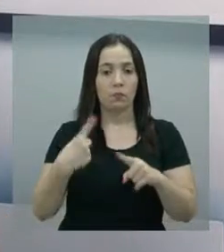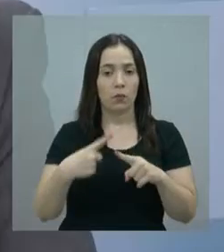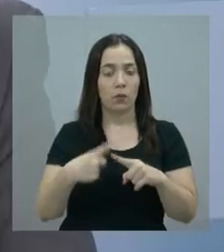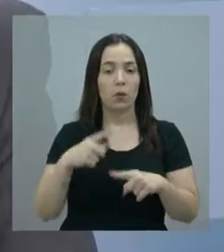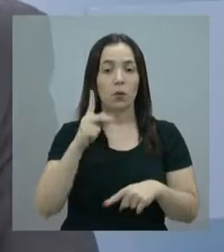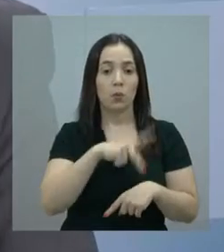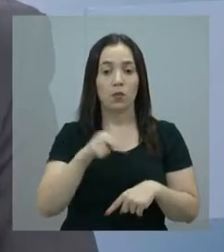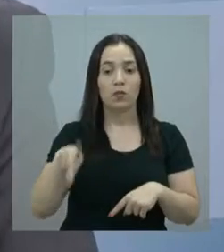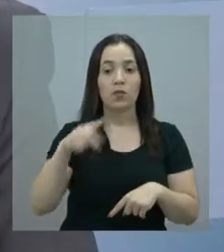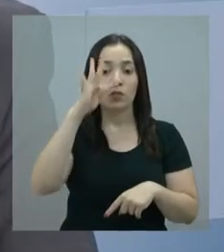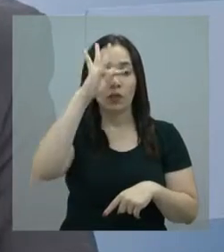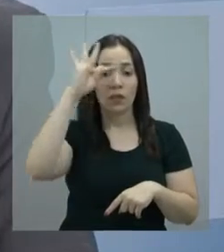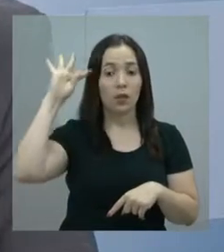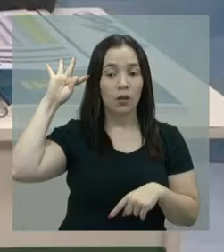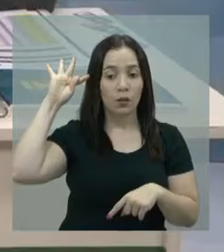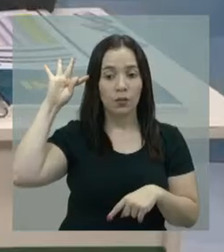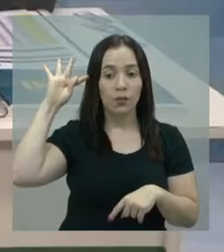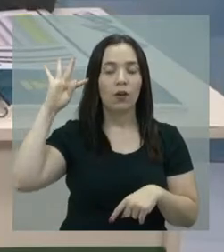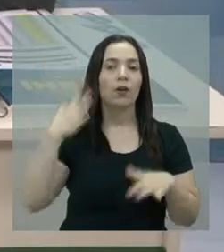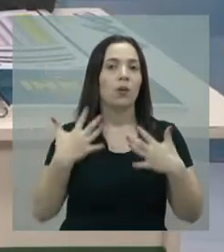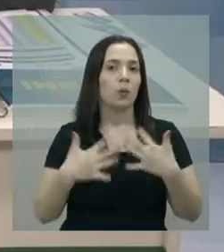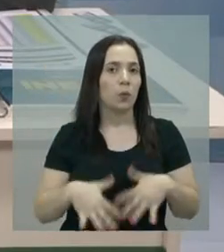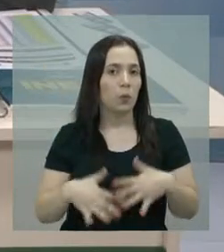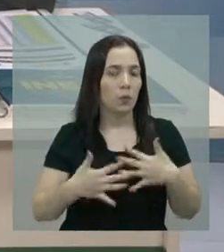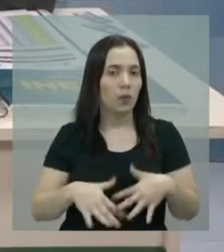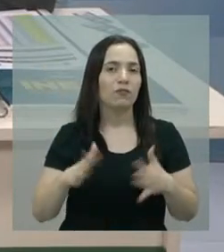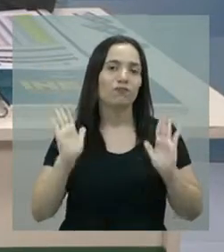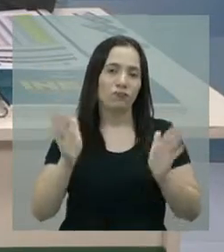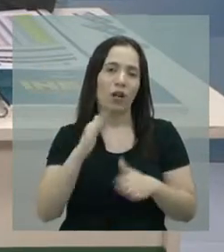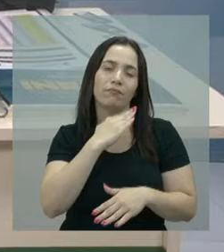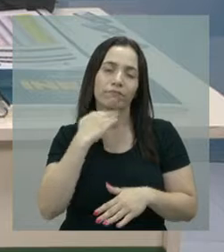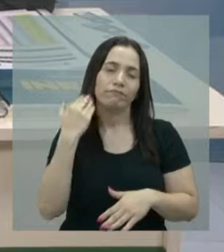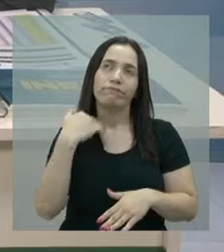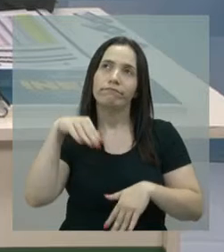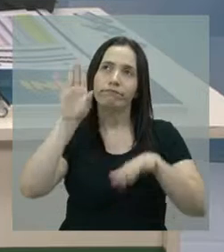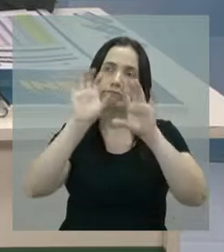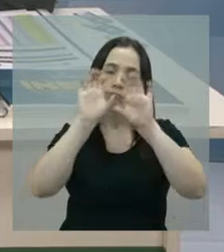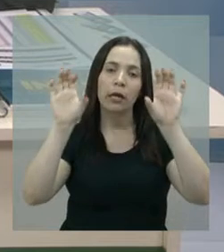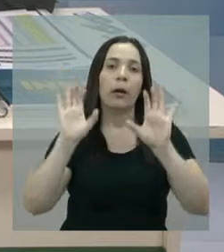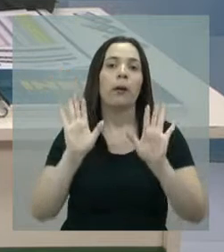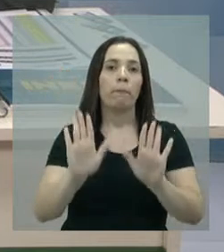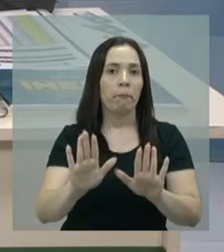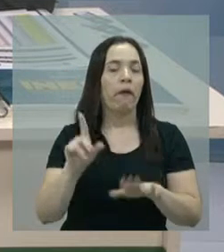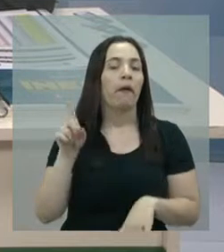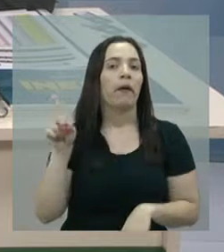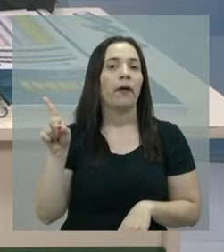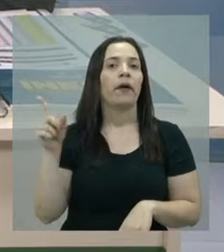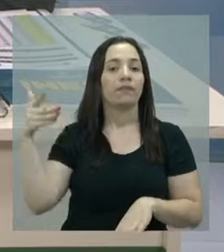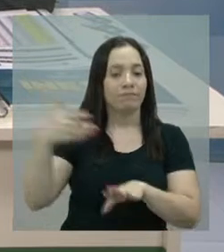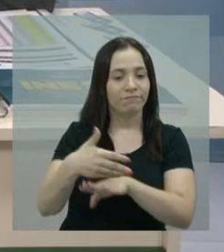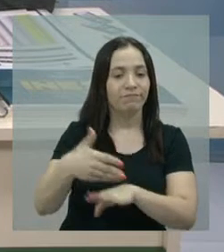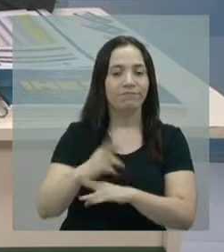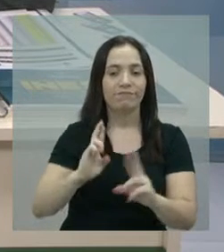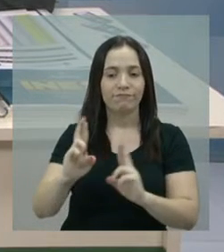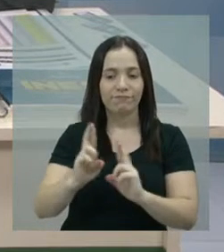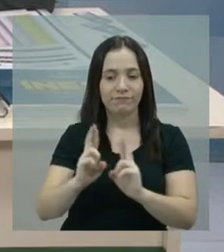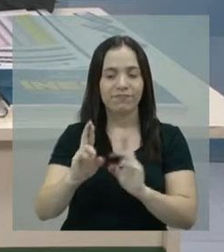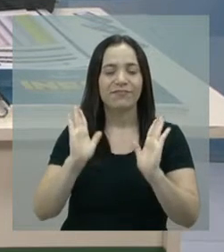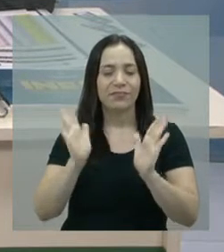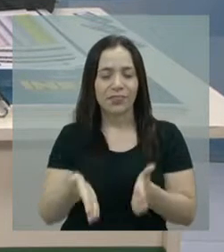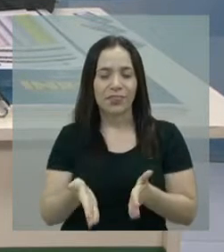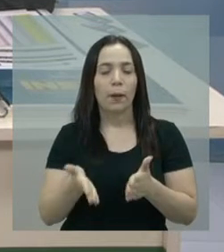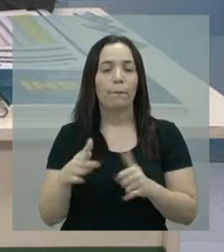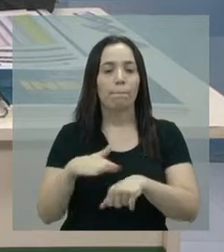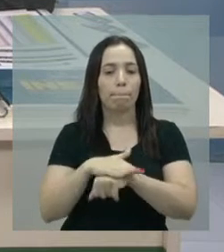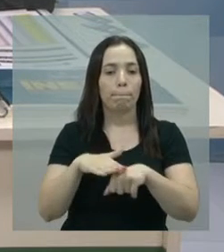professor Teodoro, né? O papel do professor Teodoro, boa lembrança, não está mais entre nós. Esteve aqui comigo muitas vezes, o professor Teodoro, deu saudade agora do professor Teodoro, e para